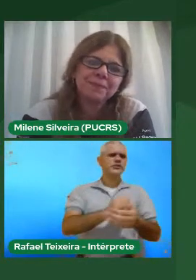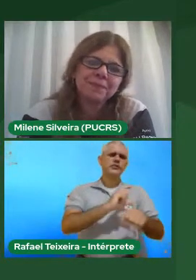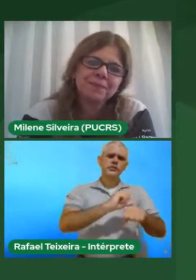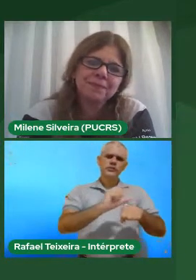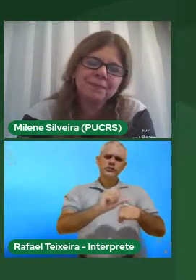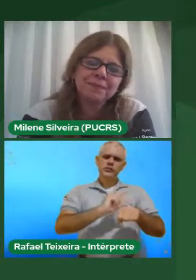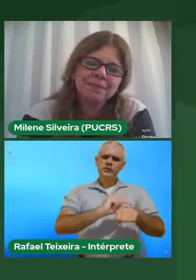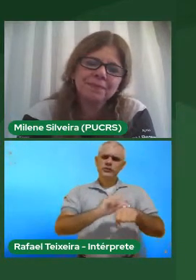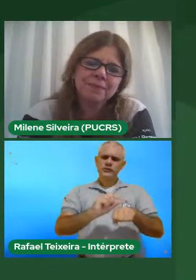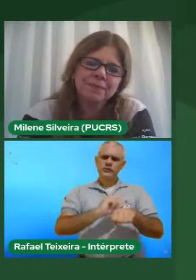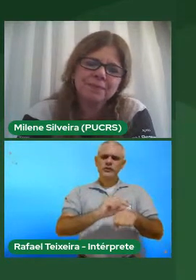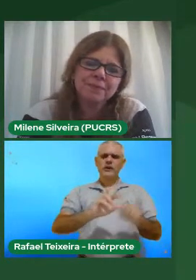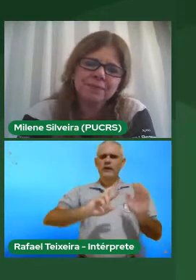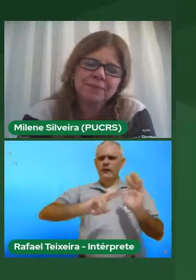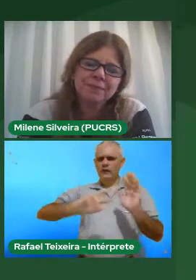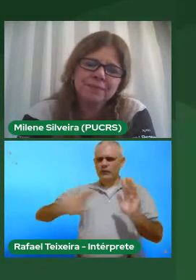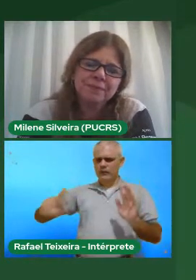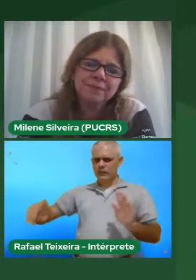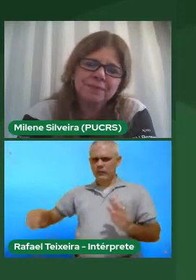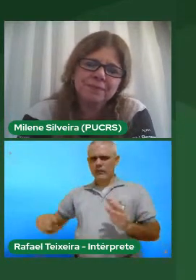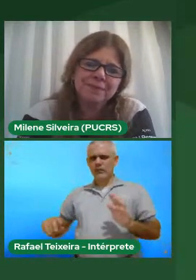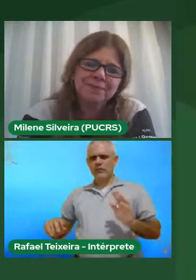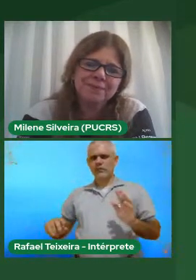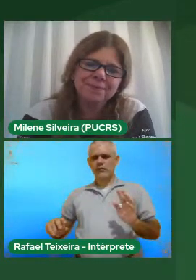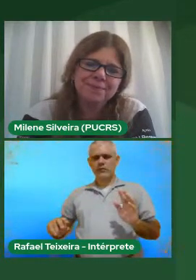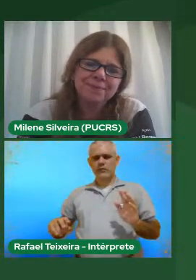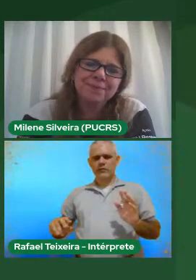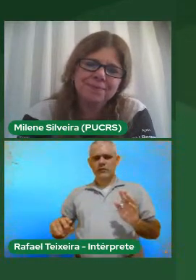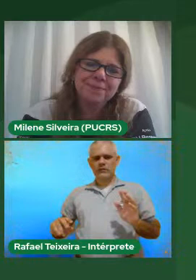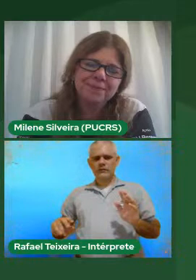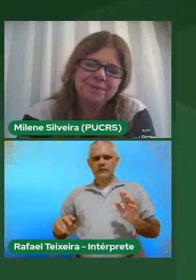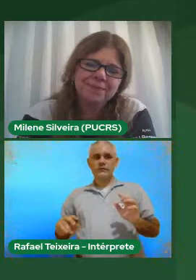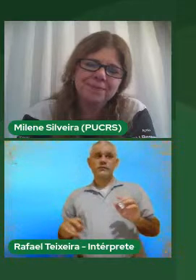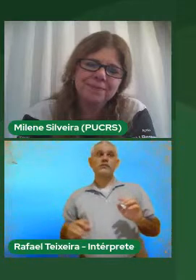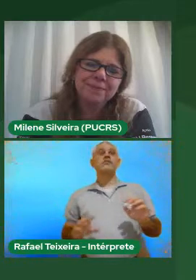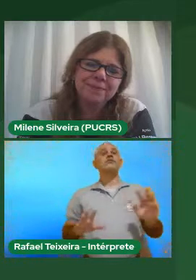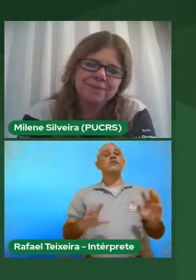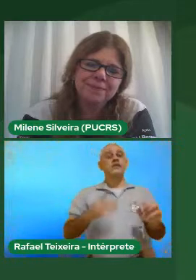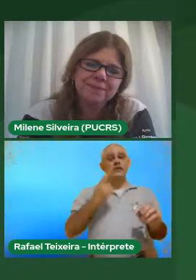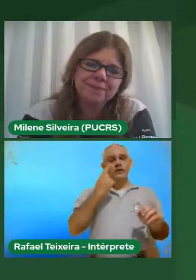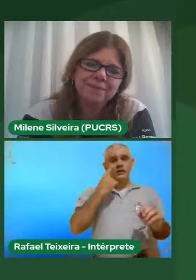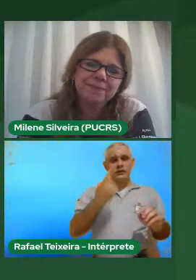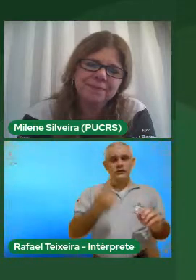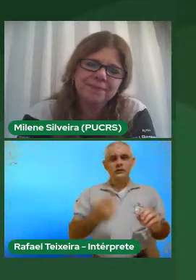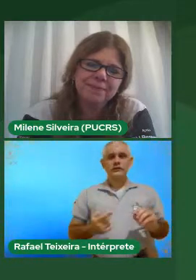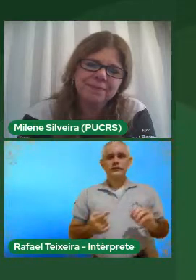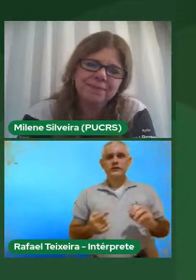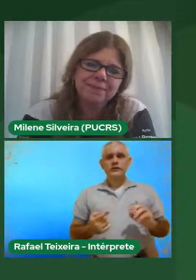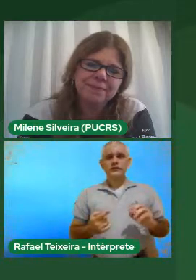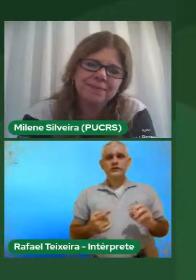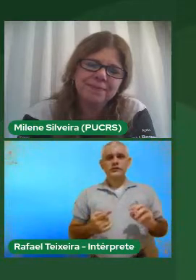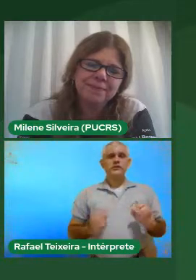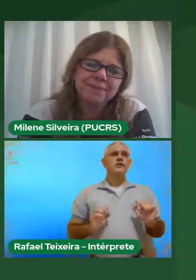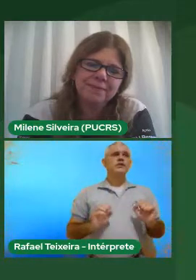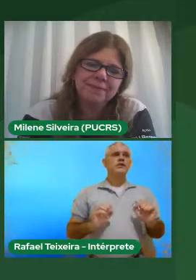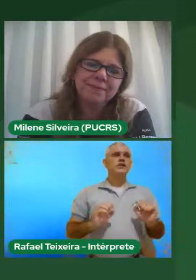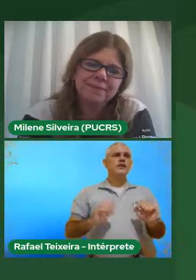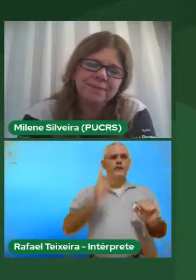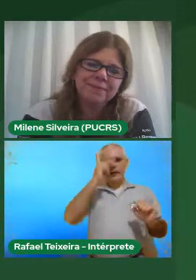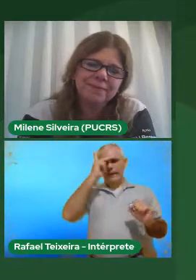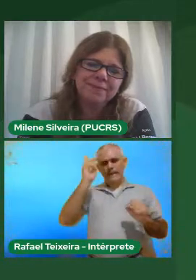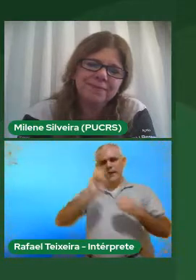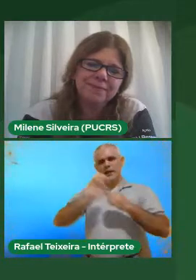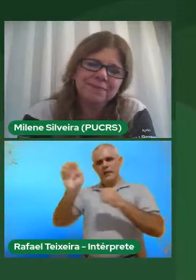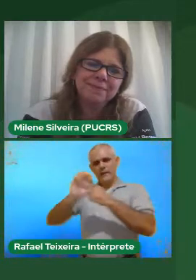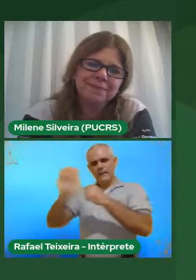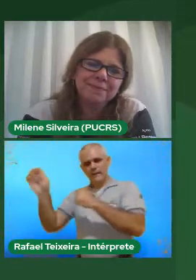dentro do IHC, que fizeram com que diversas pessoas se especializassem. Aqui faço minha pequena homenagem